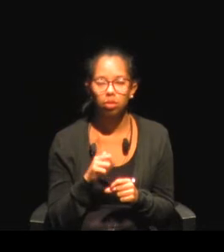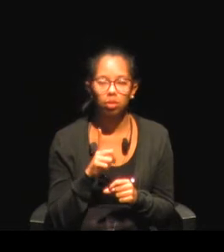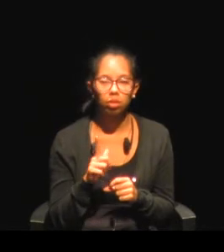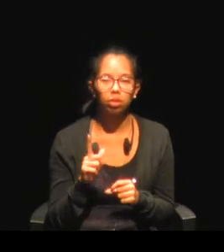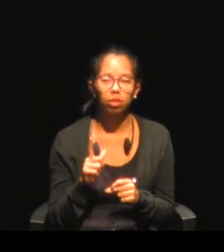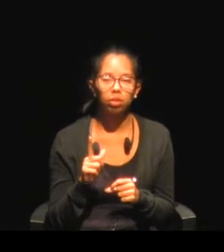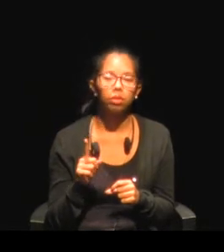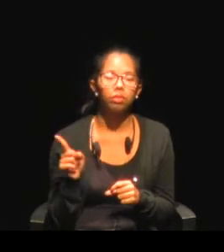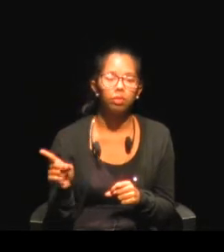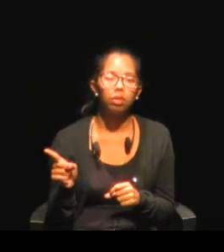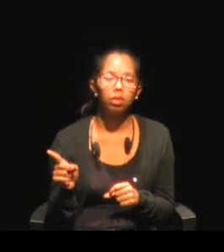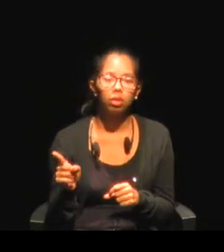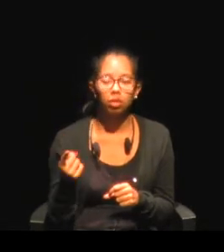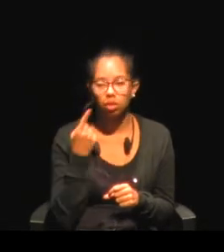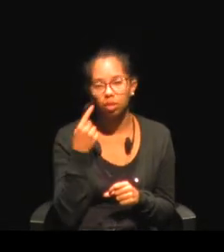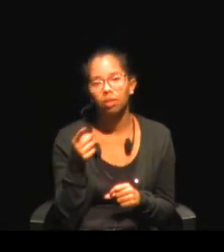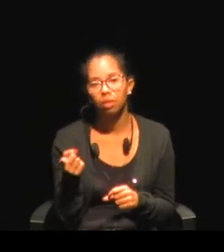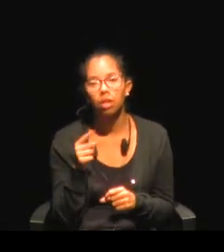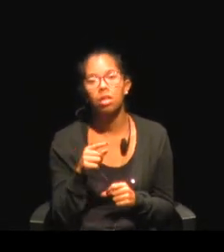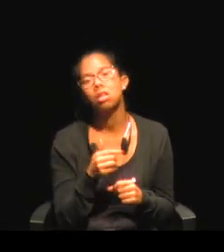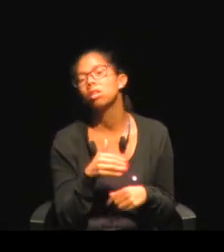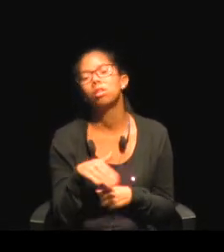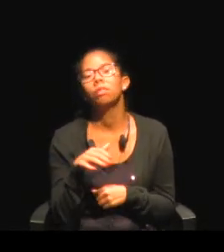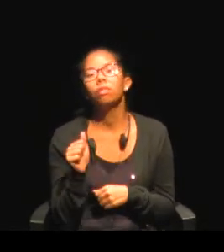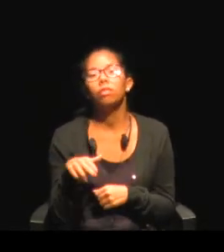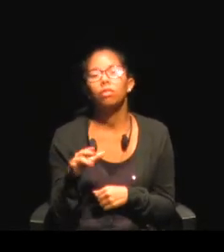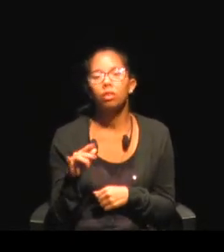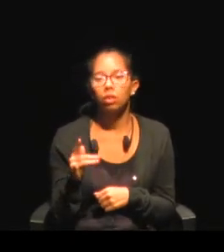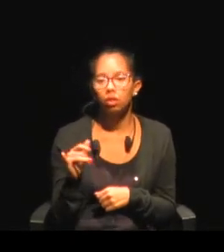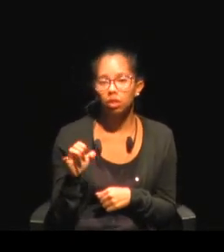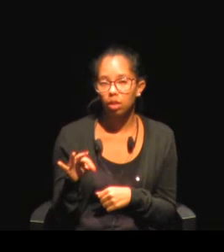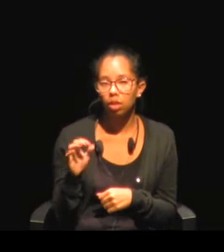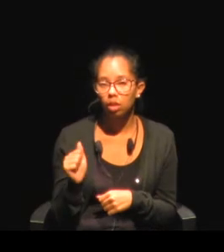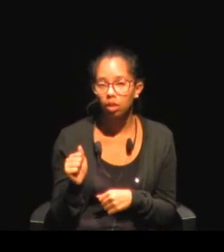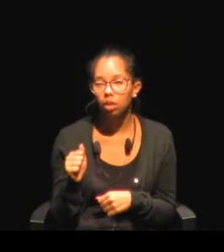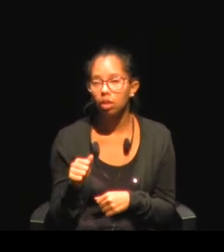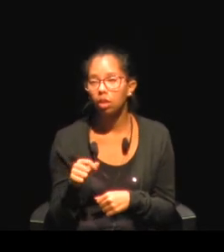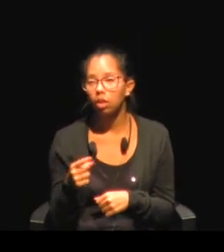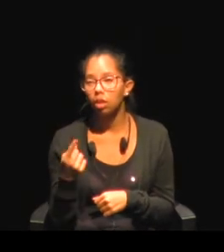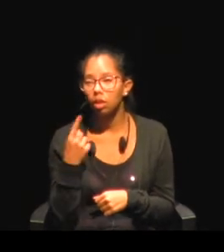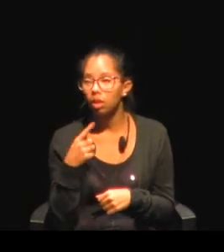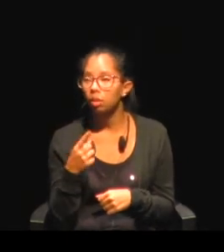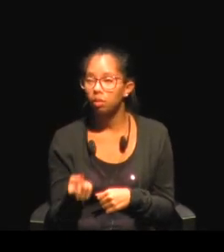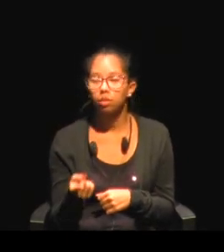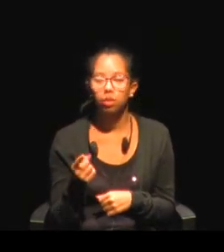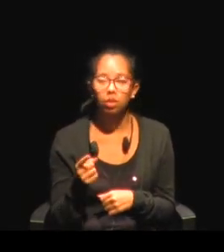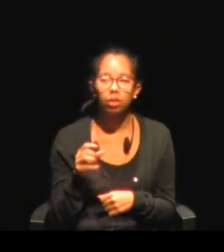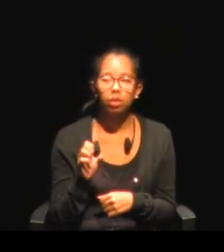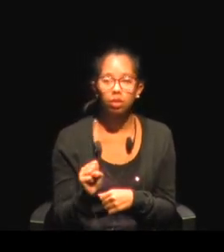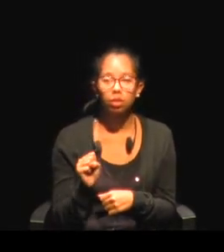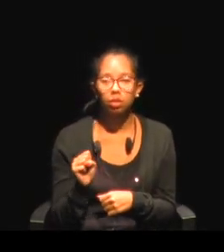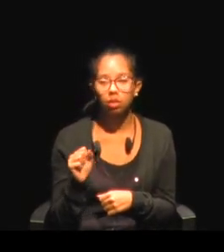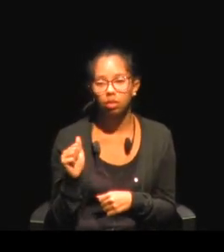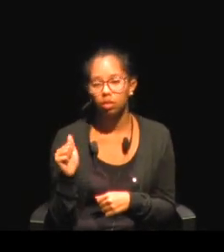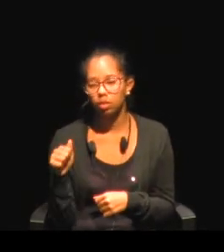nó viário. Quer dizer, para quem na Anchieta, que passa aqui em cima, a rodovia Anchieta, que liga São Paulo a Santos, tem umas placas que indicam São Bernardo